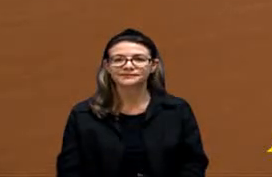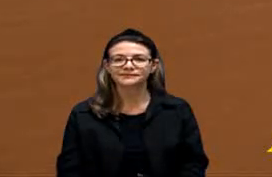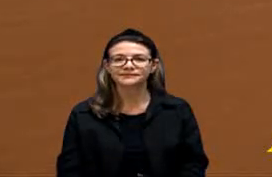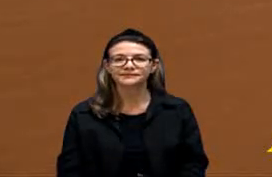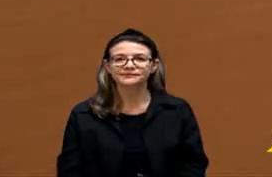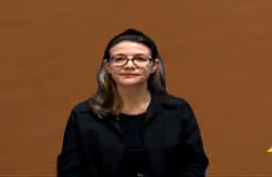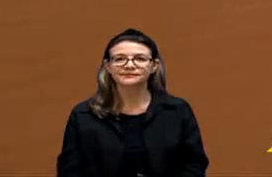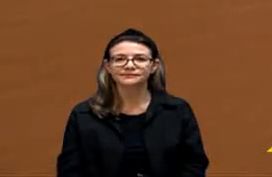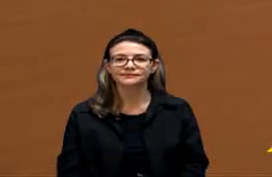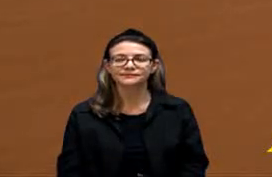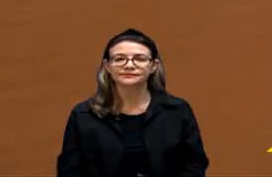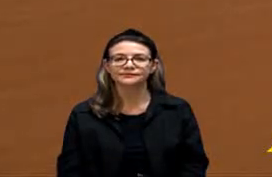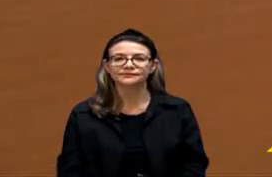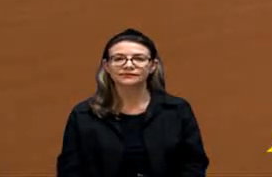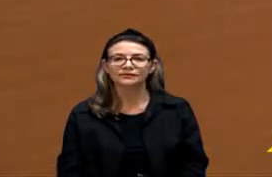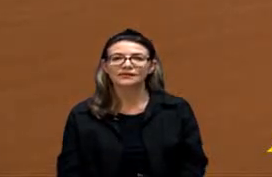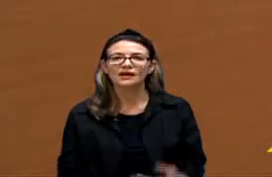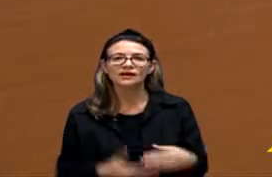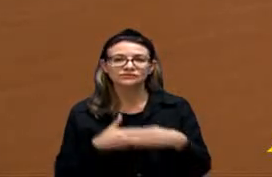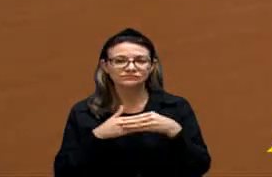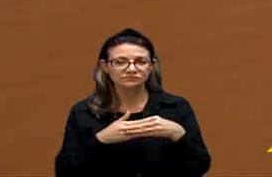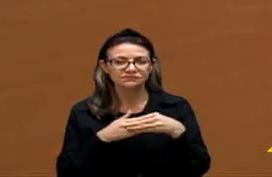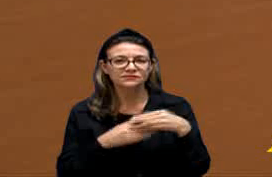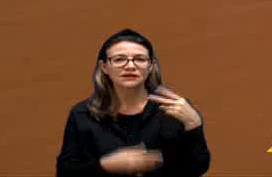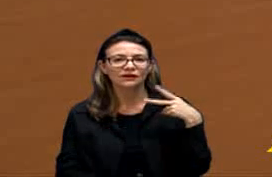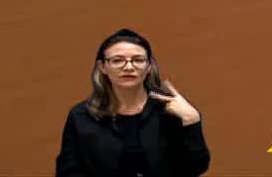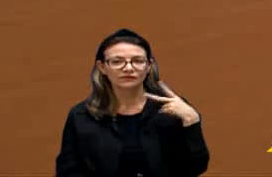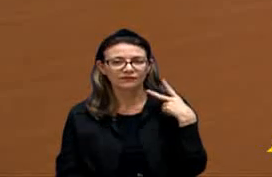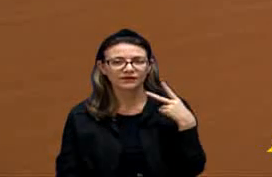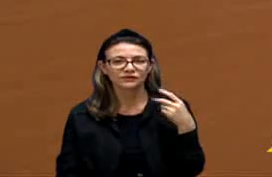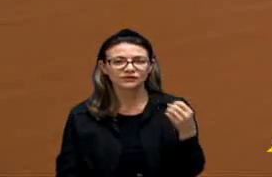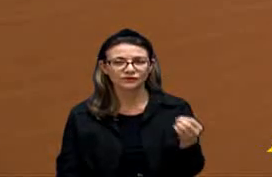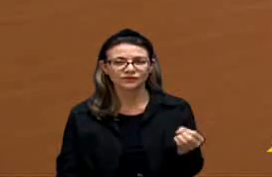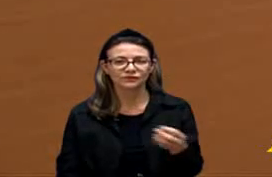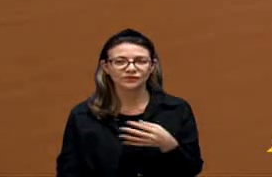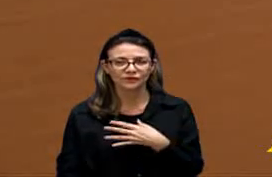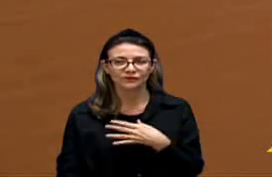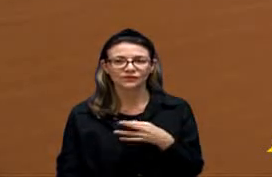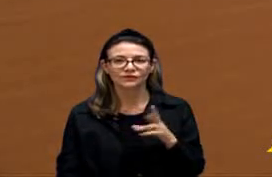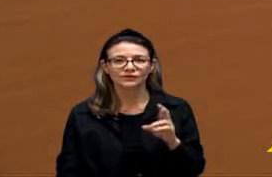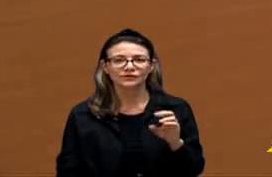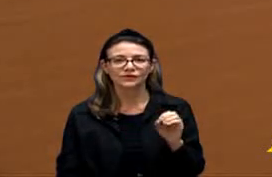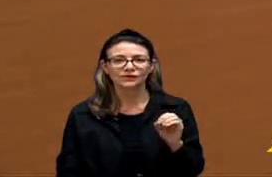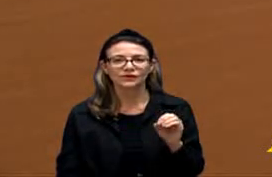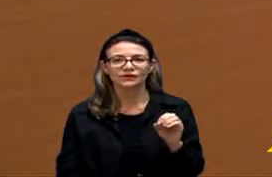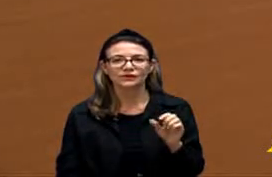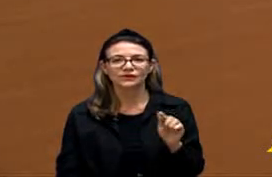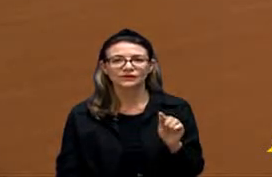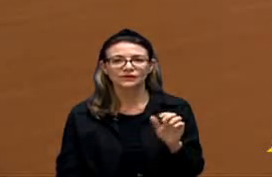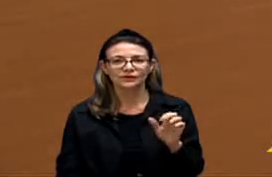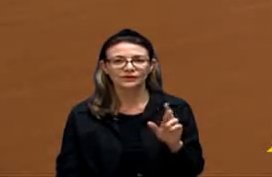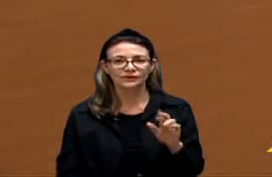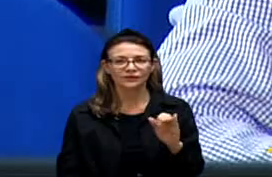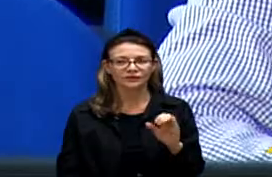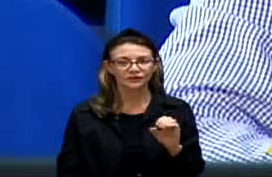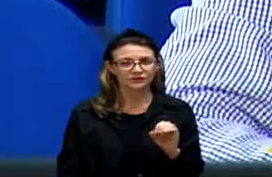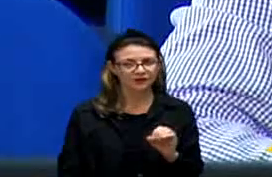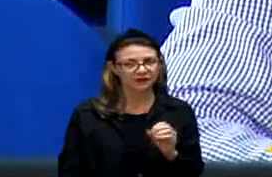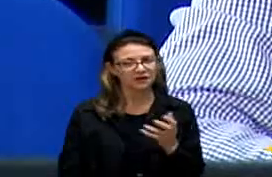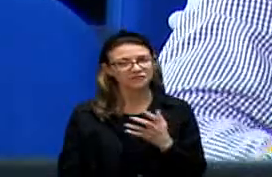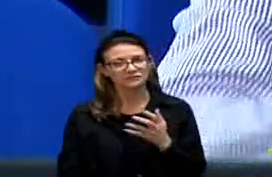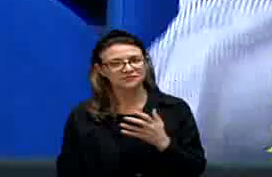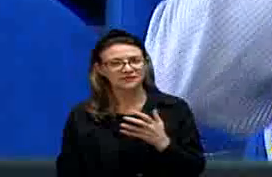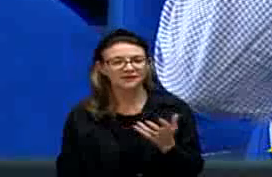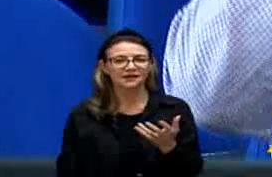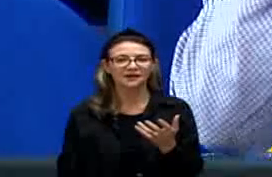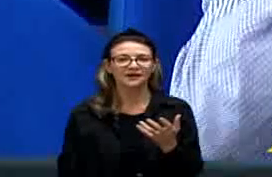autor gostaria de cumprimentar também o vereador eleito Rogério Marques obrigado pela presença fica à vontade quiser participar do nossos trabalho